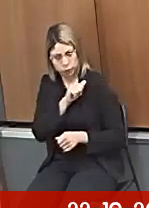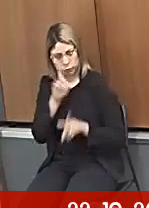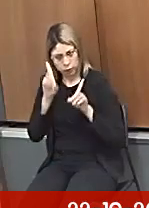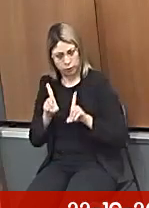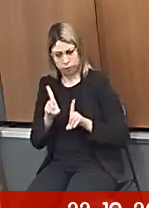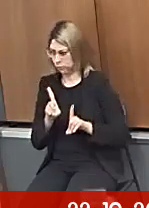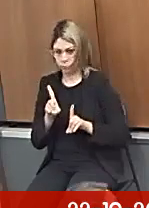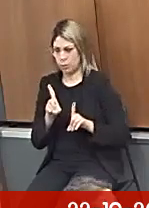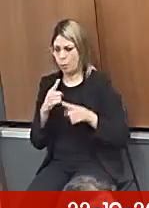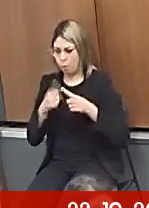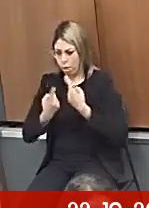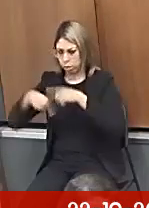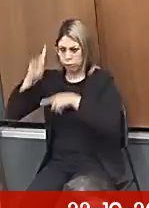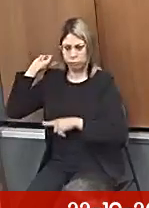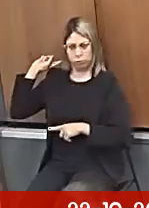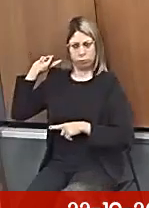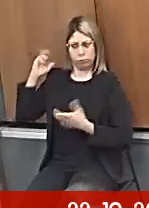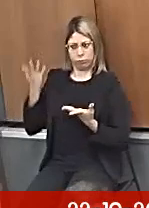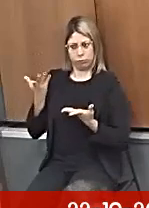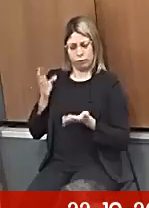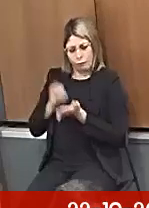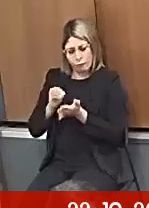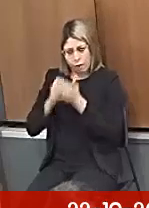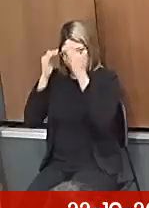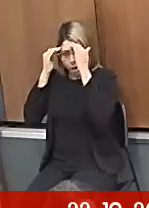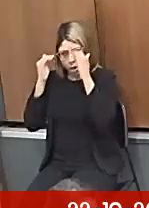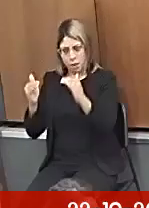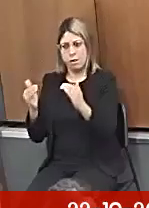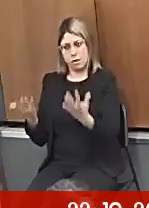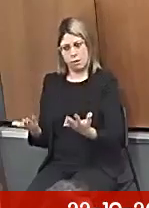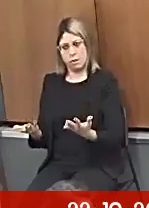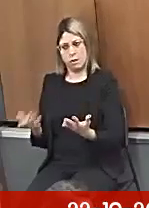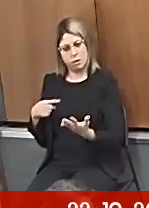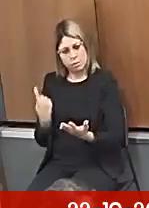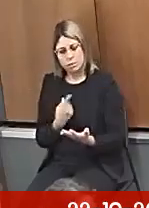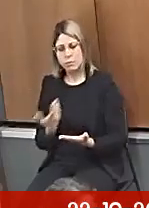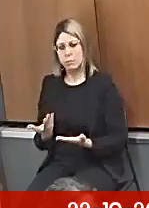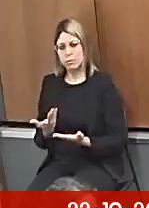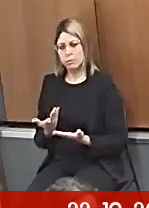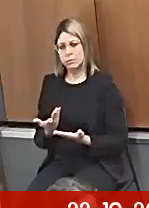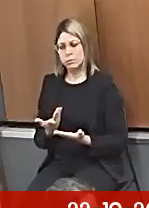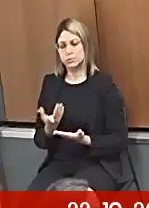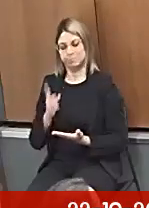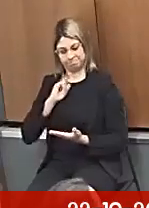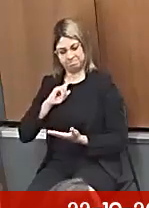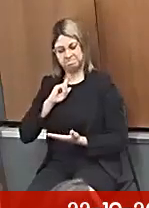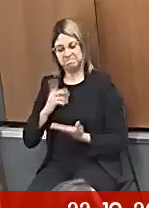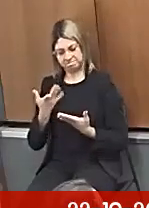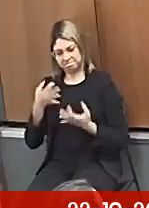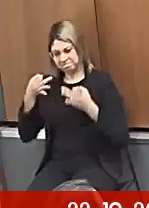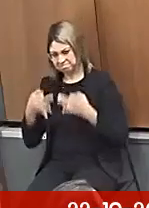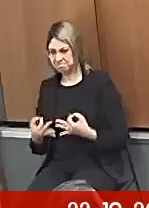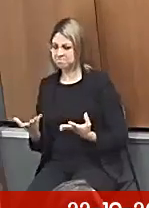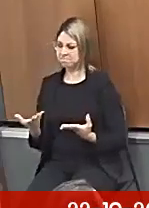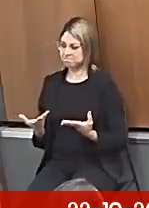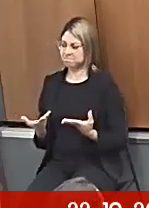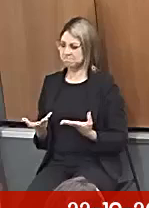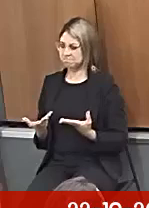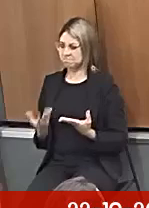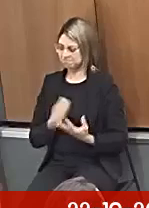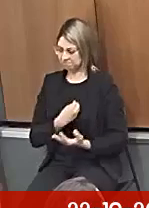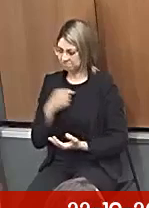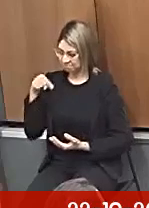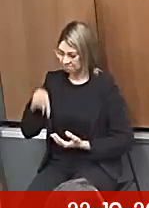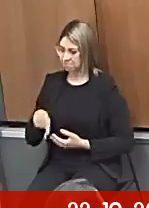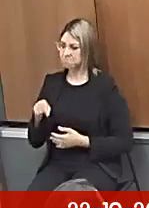é um retrocesso, isso é uma falta de respeito. E nós, como bons mineiros, como, né,